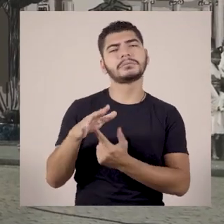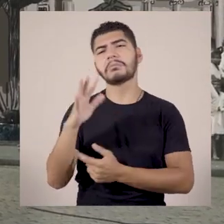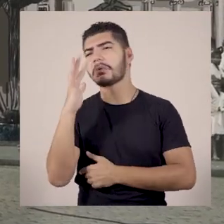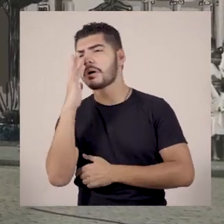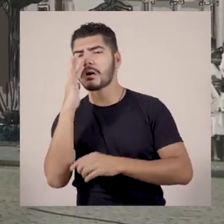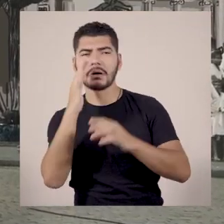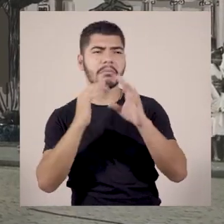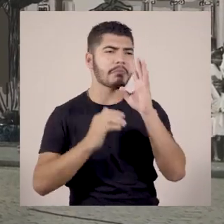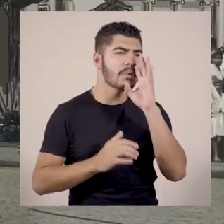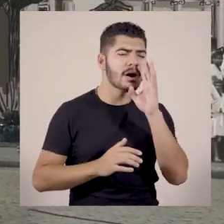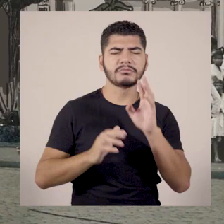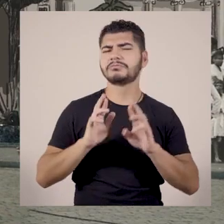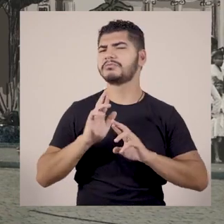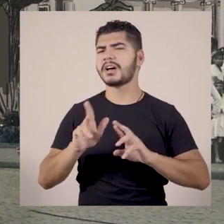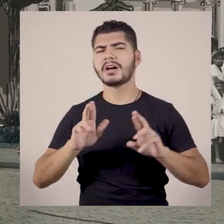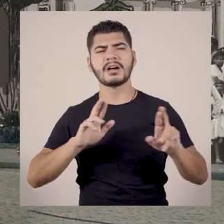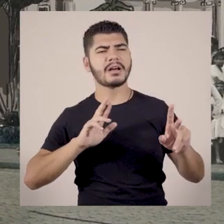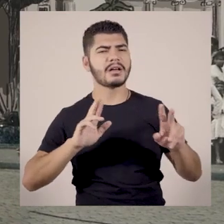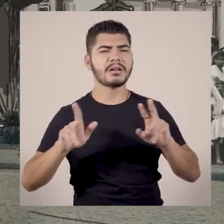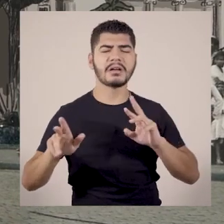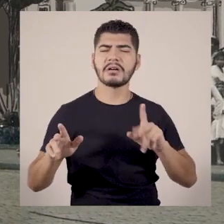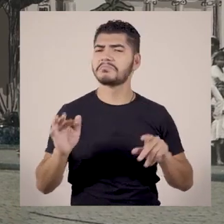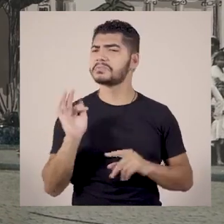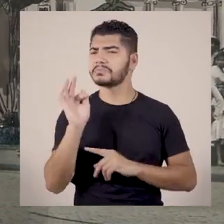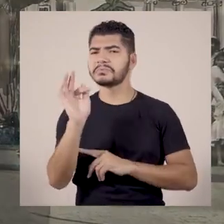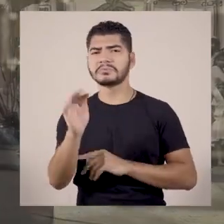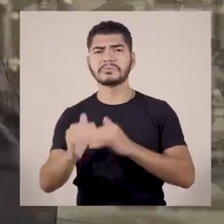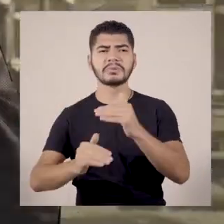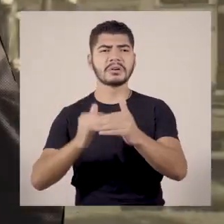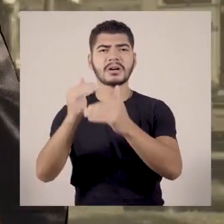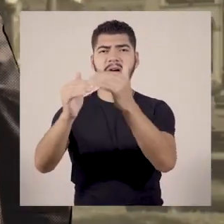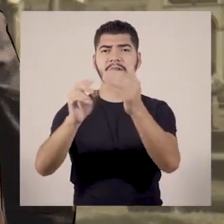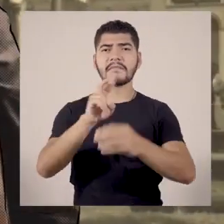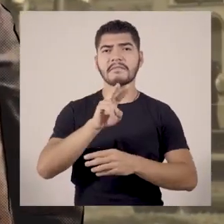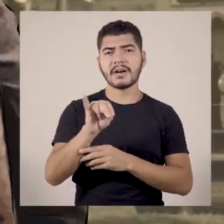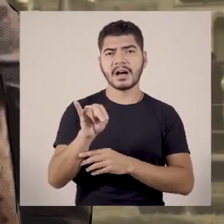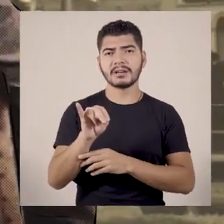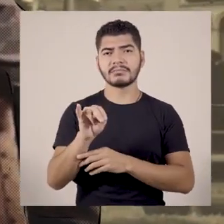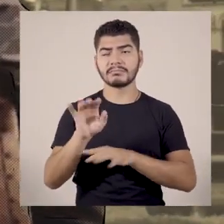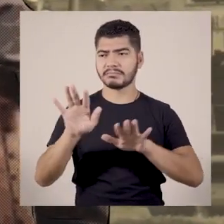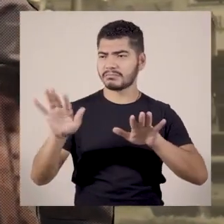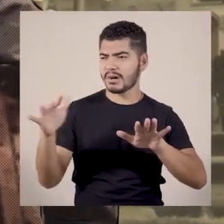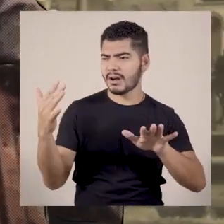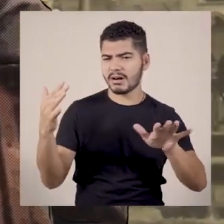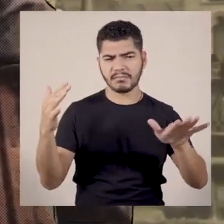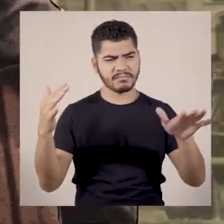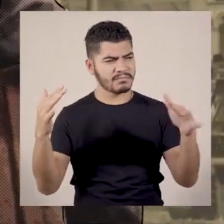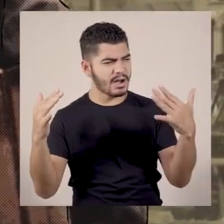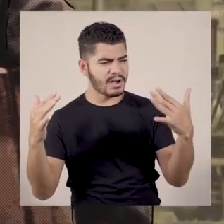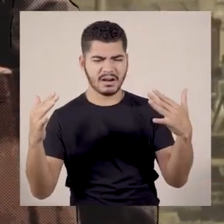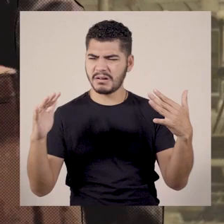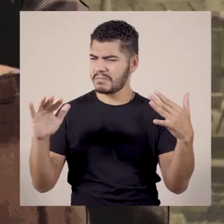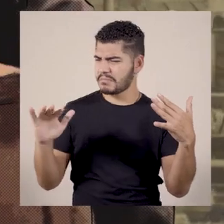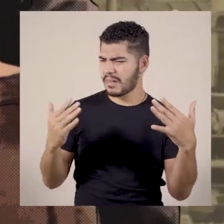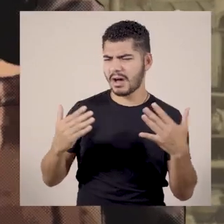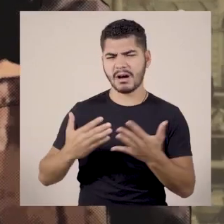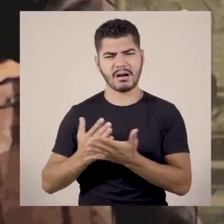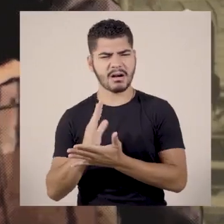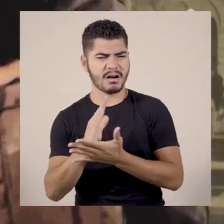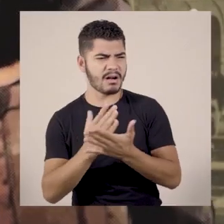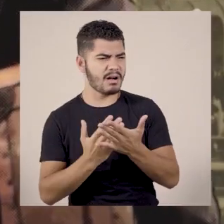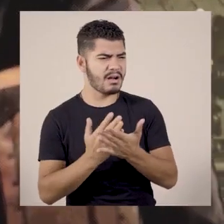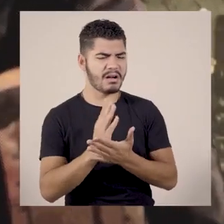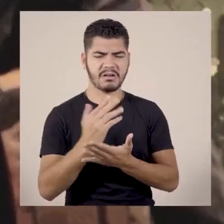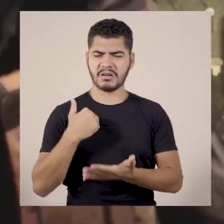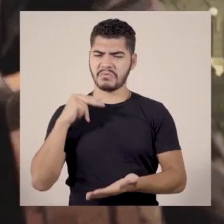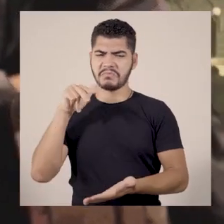com tanta coisa diferente e promissora, mas aqueles olhares raivosos, incomodados com